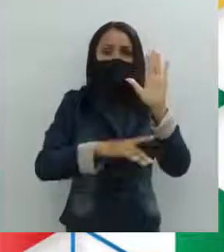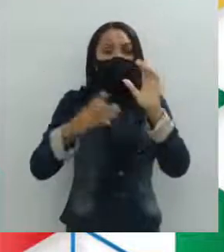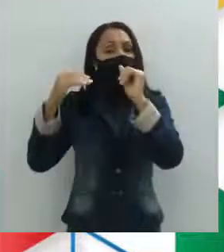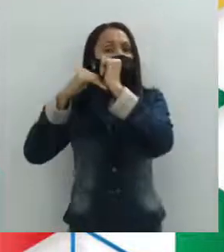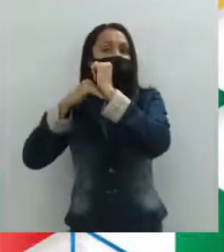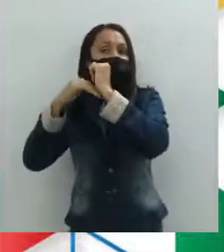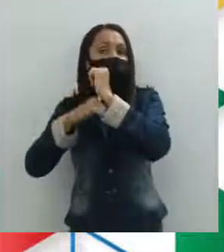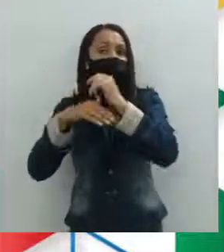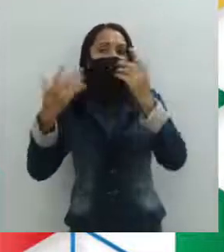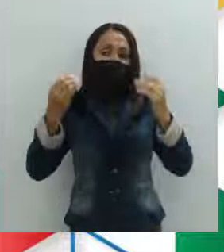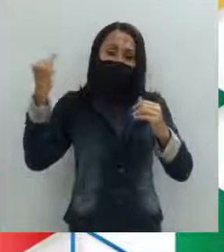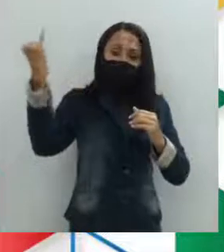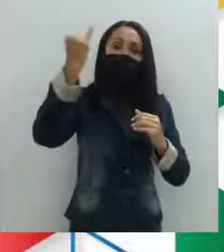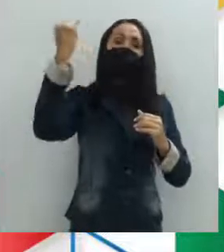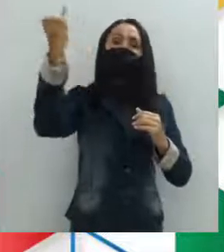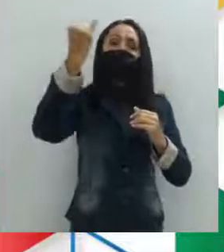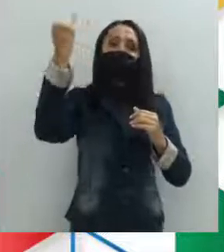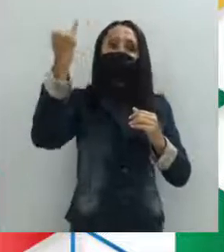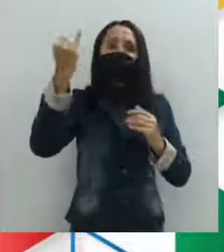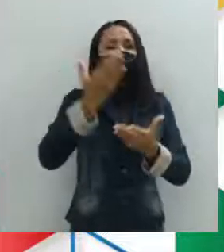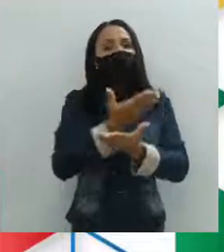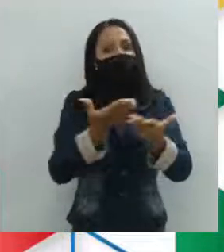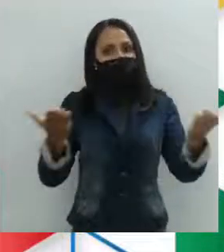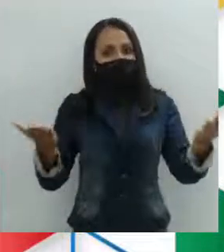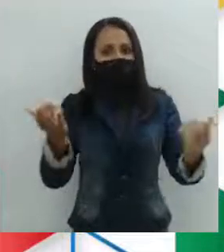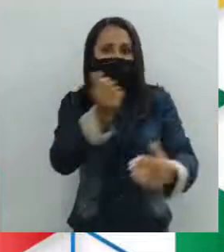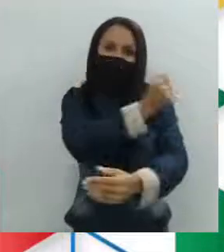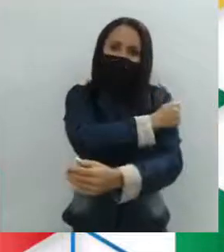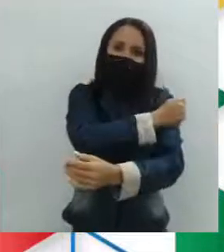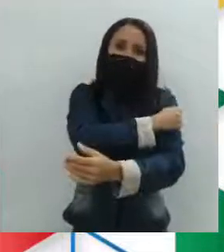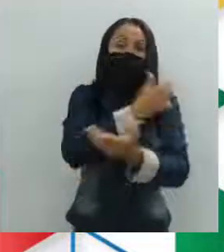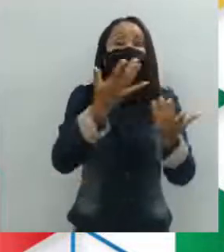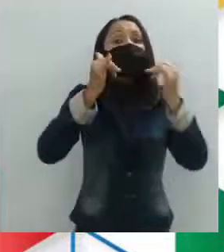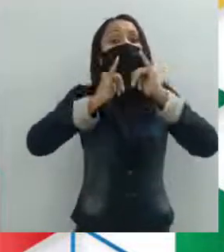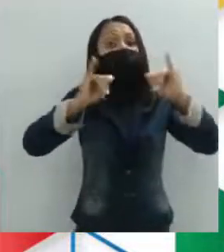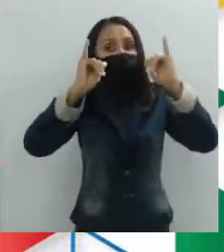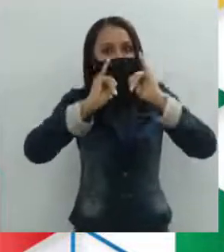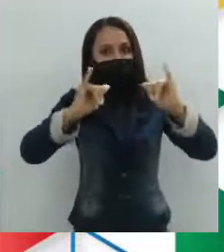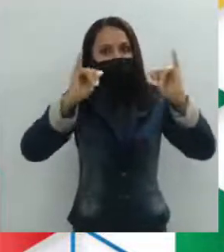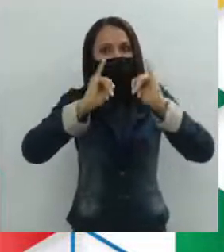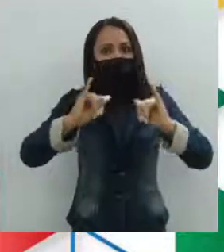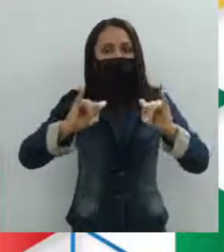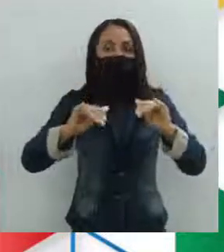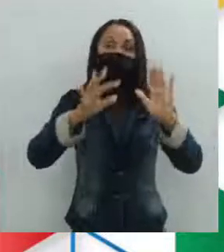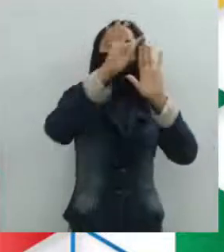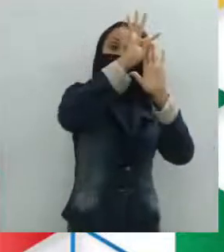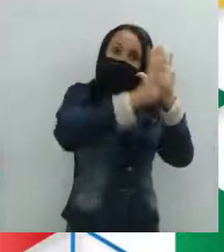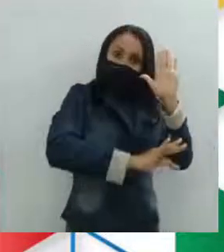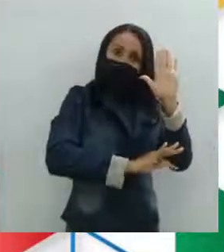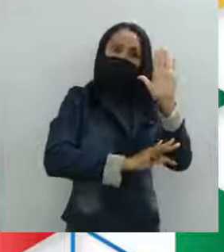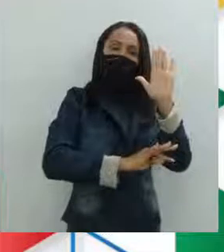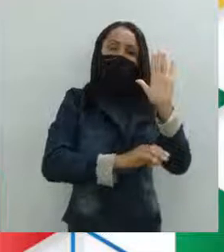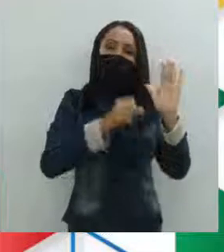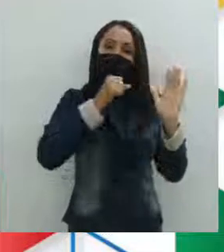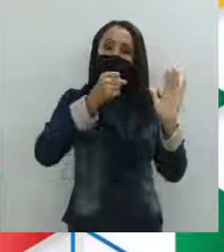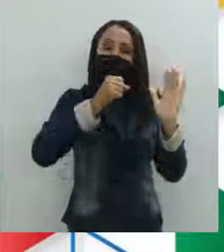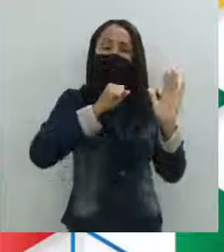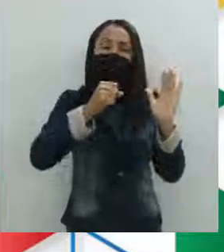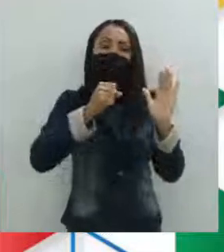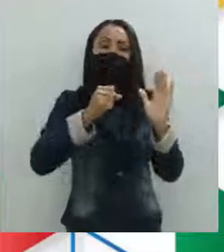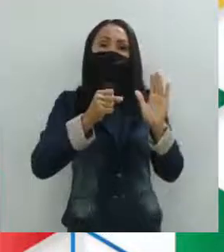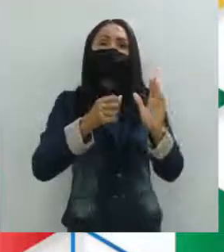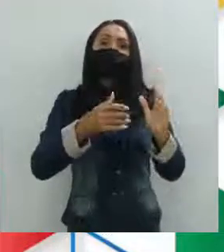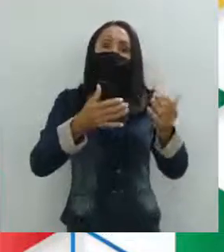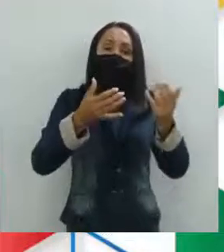consideradas relevantes. É isso aí, estudante. A notícia, texto jornalístico, as